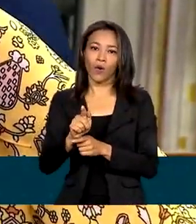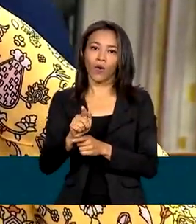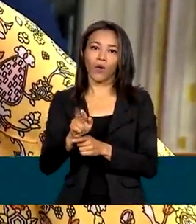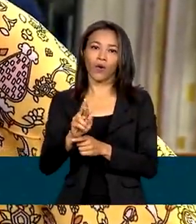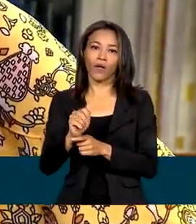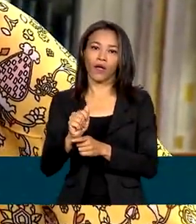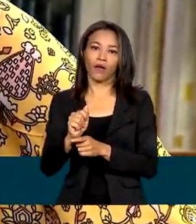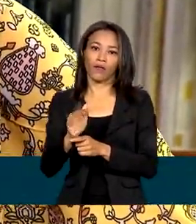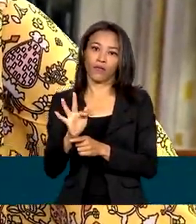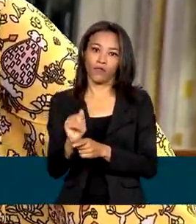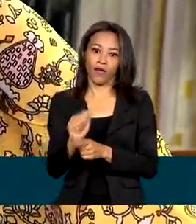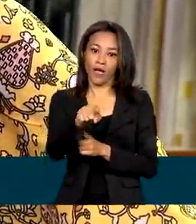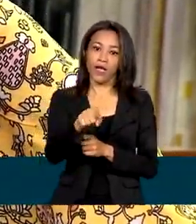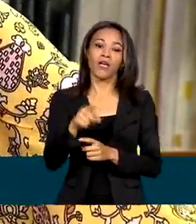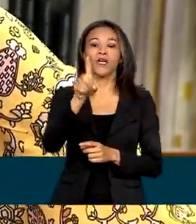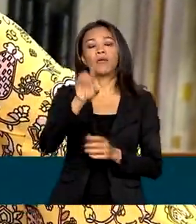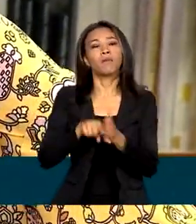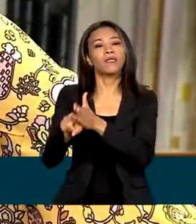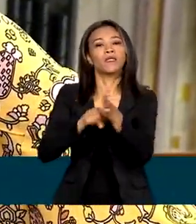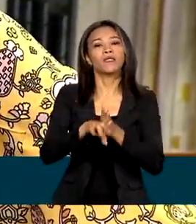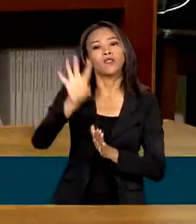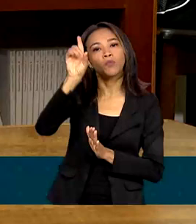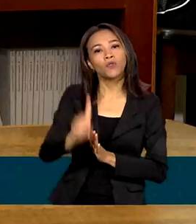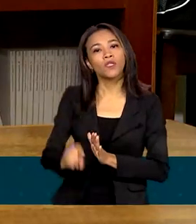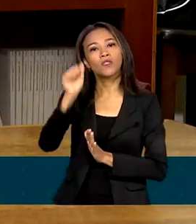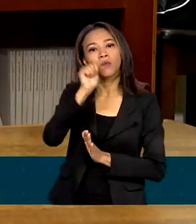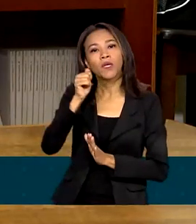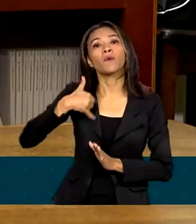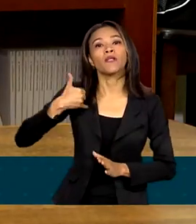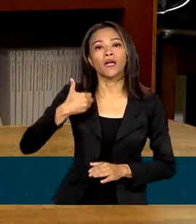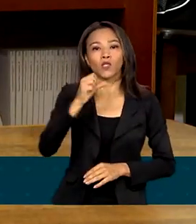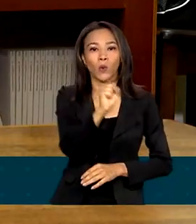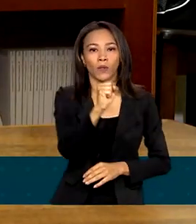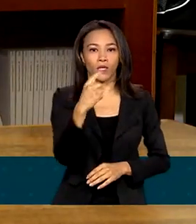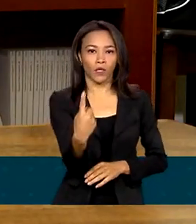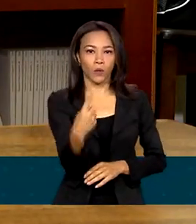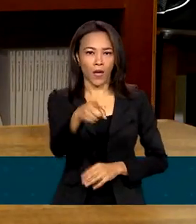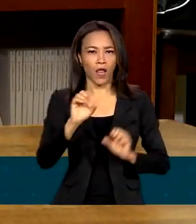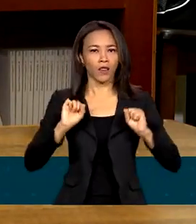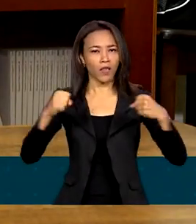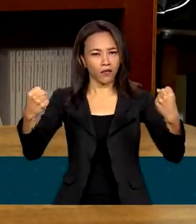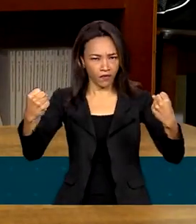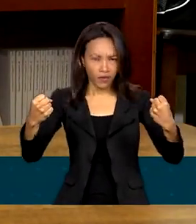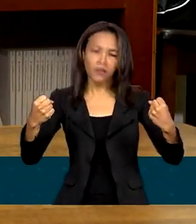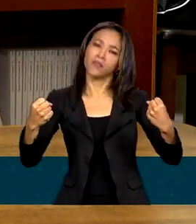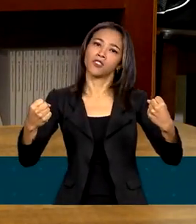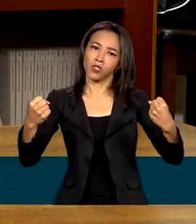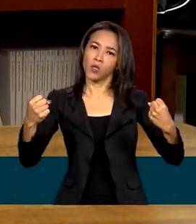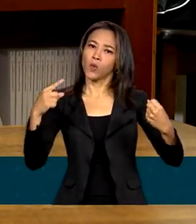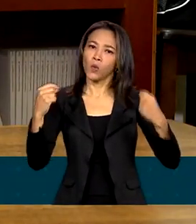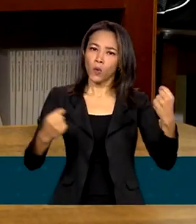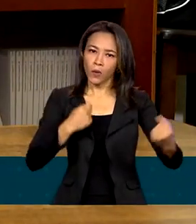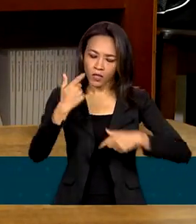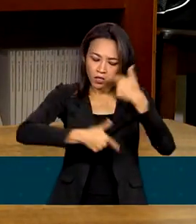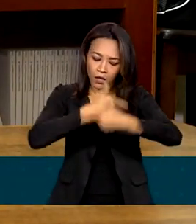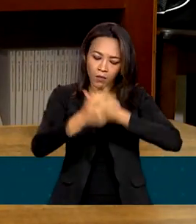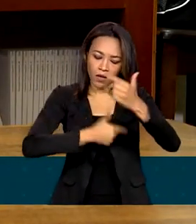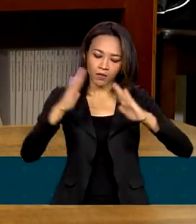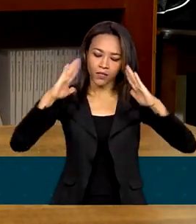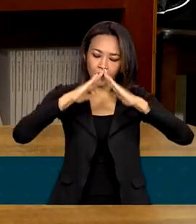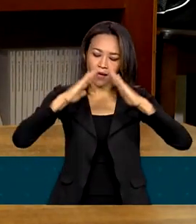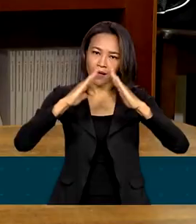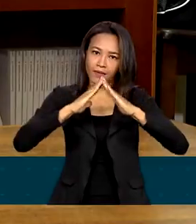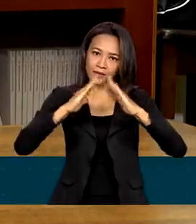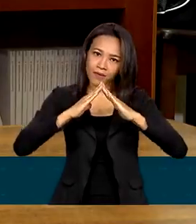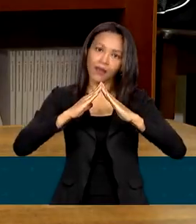pesquisas sobre o direito feminino, aos 81 anos, defende que a divisão total de tarefas domésticas é o